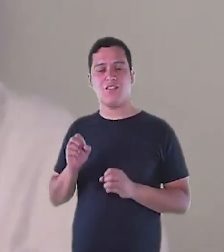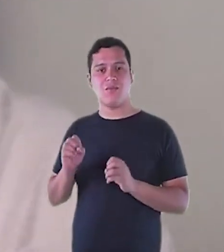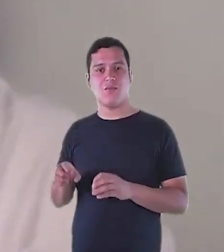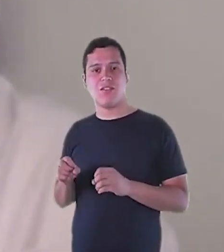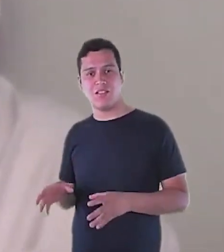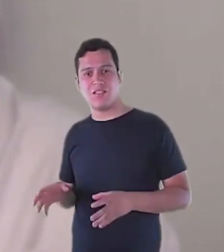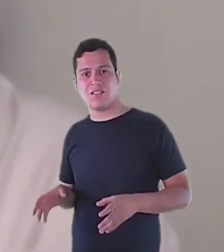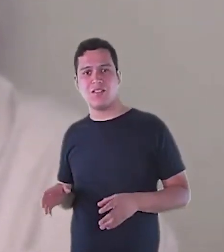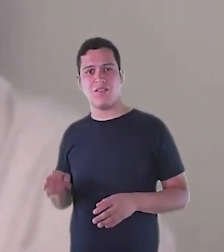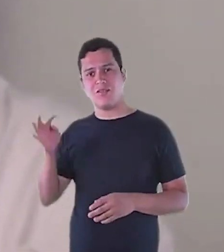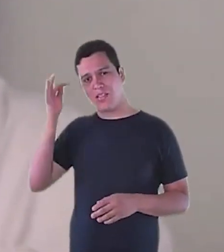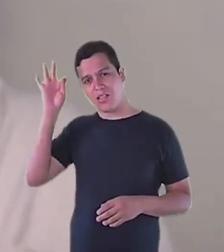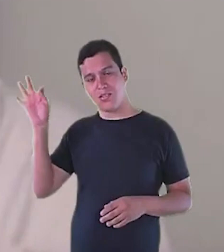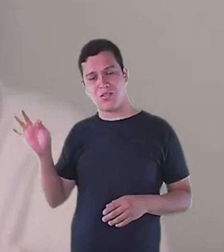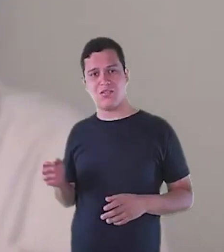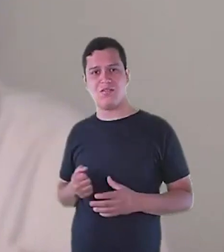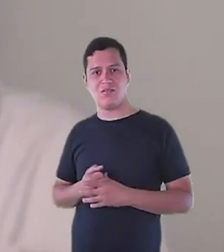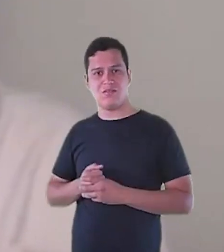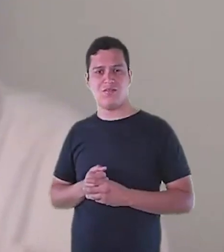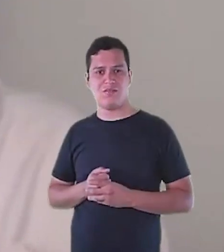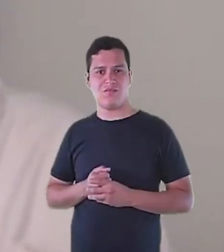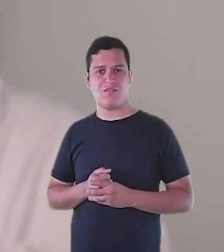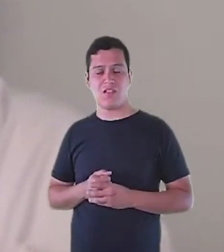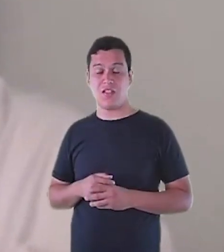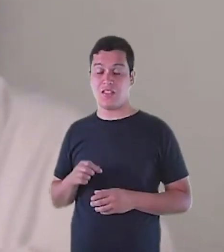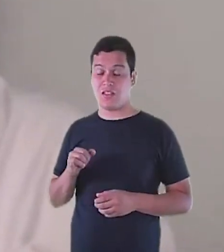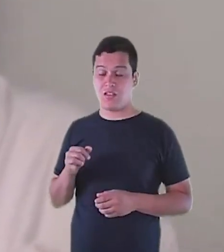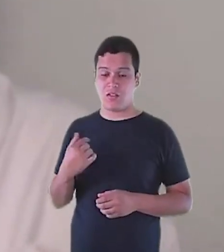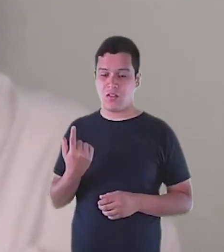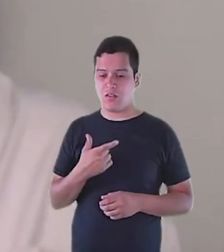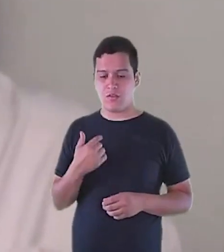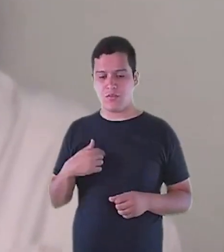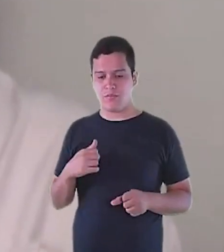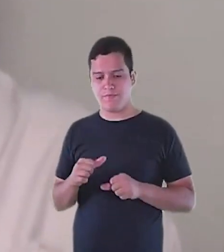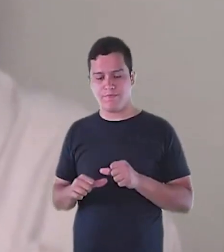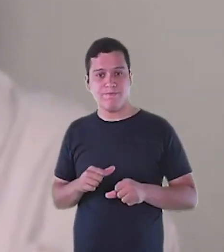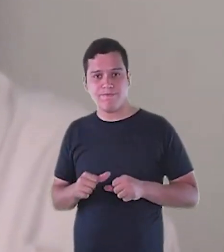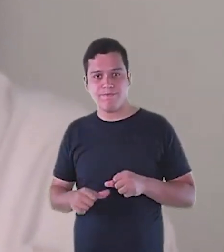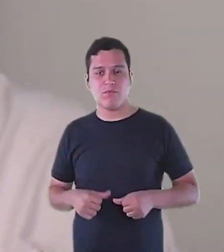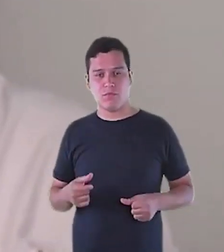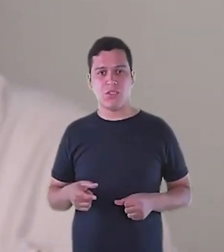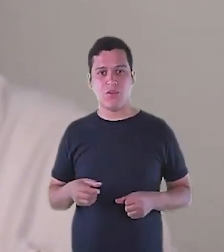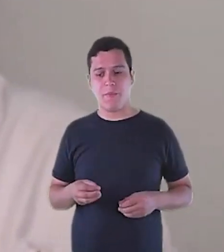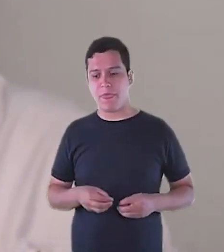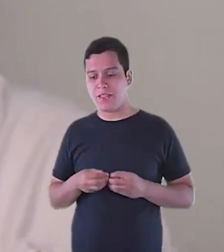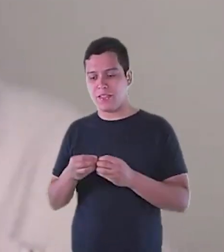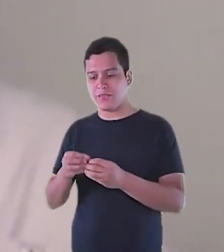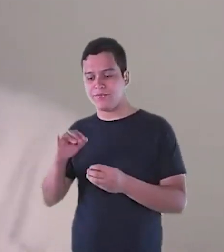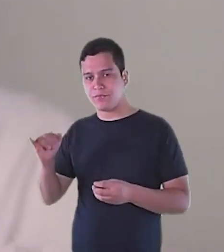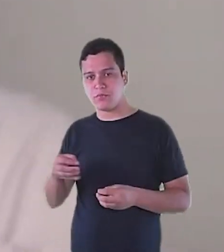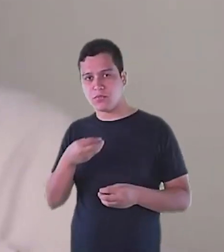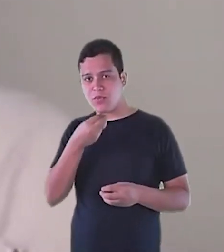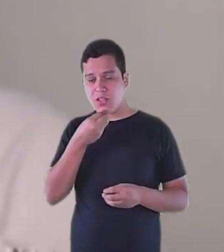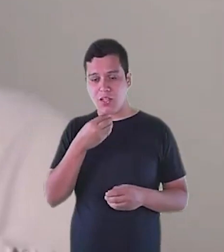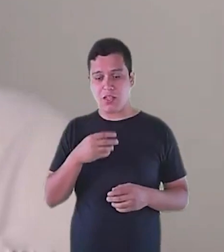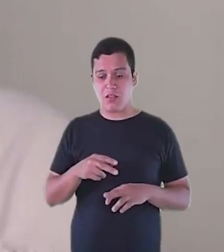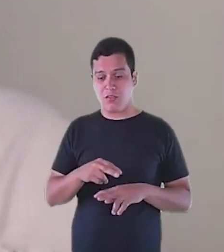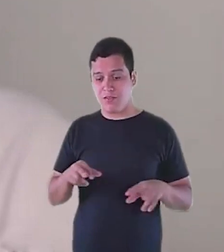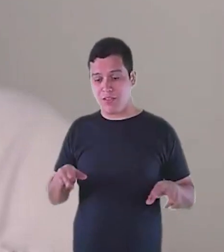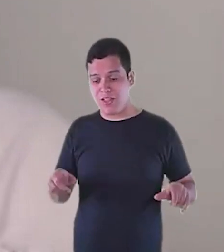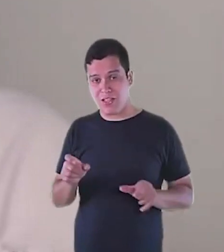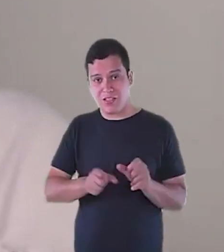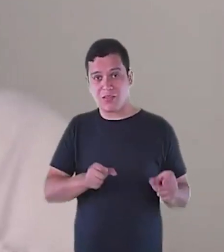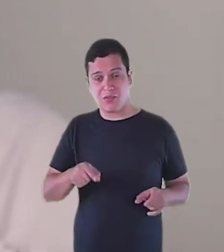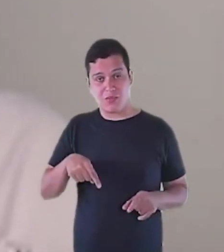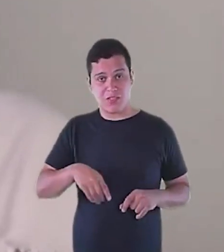enquanto nós não fizermos essa segunda abolição, que significa dar oportunidades para que a África brasileira se